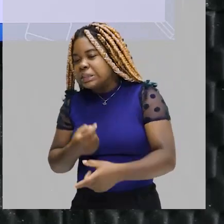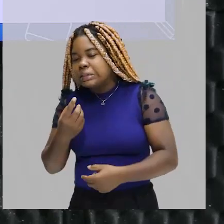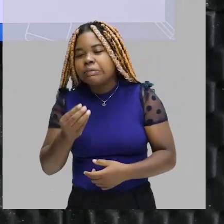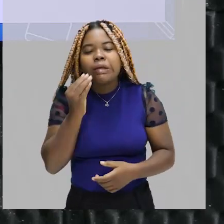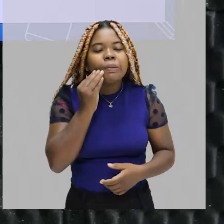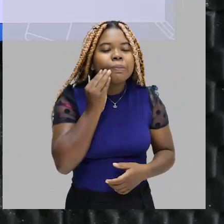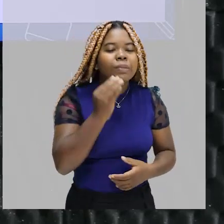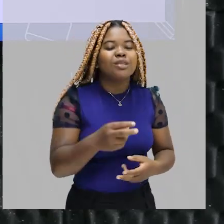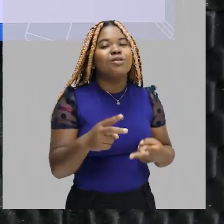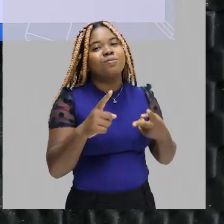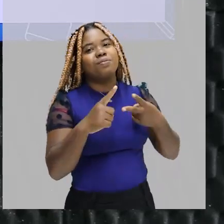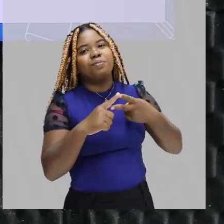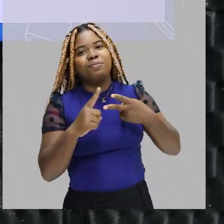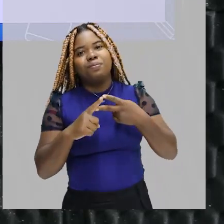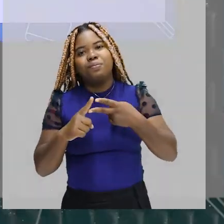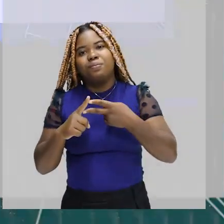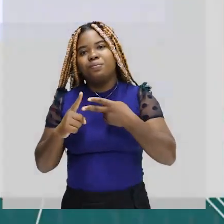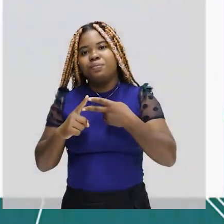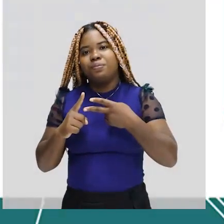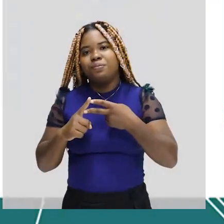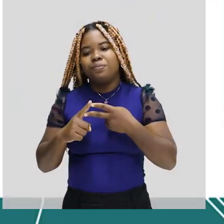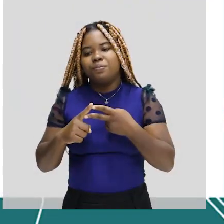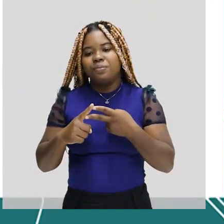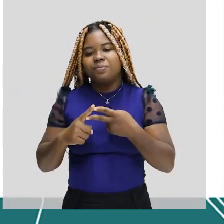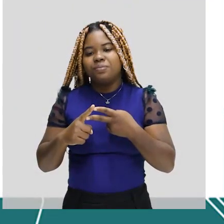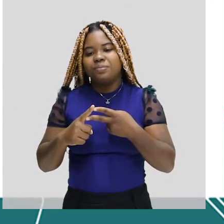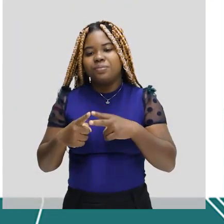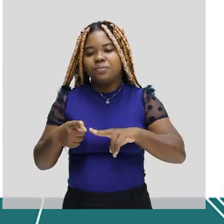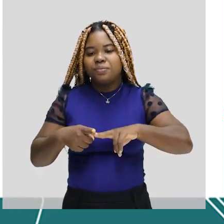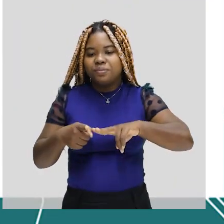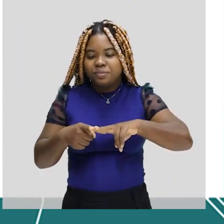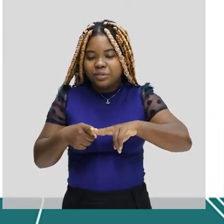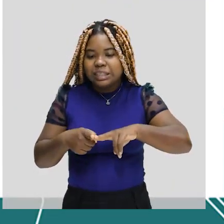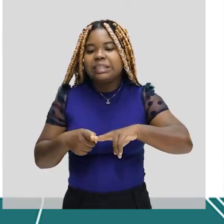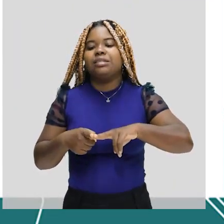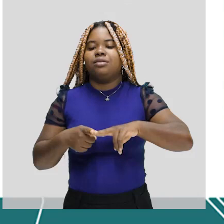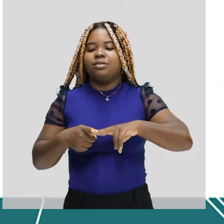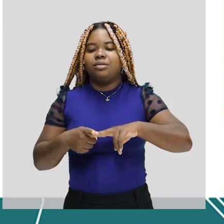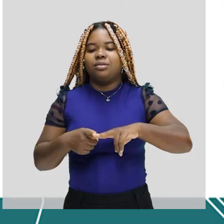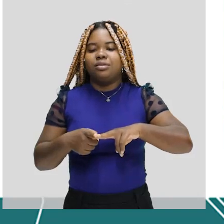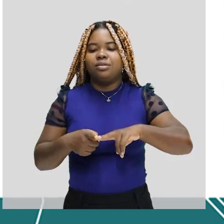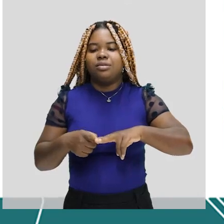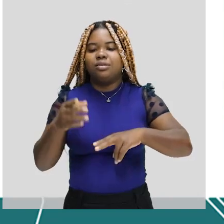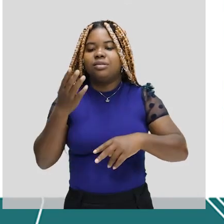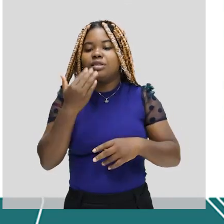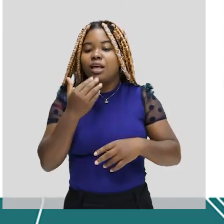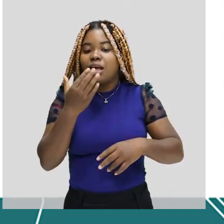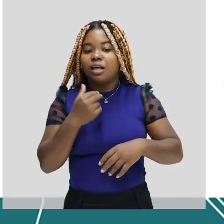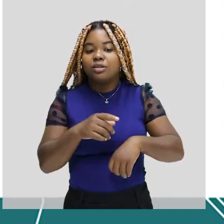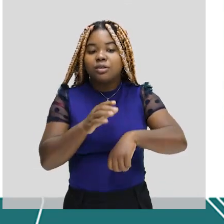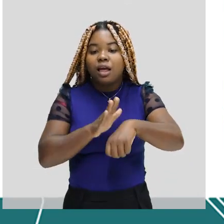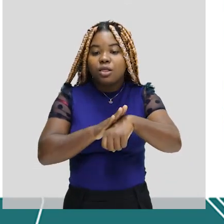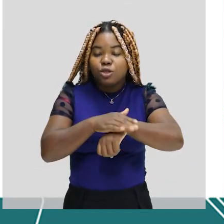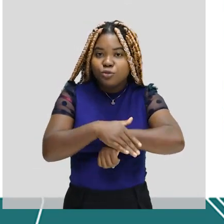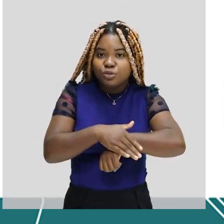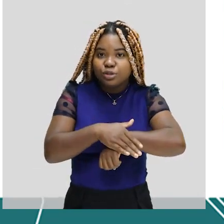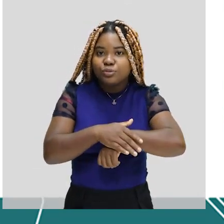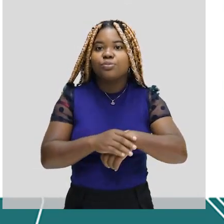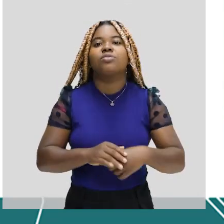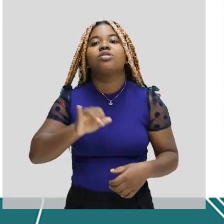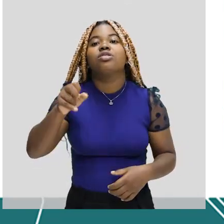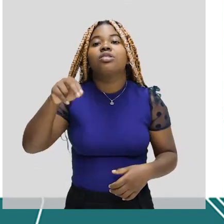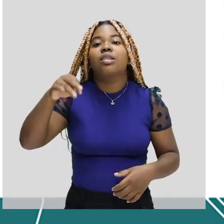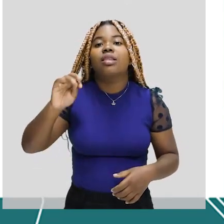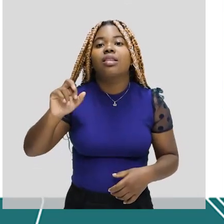perceba que em todos os exemplos, o advérbio de frequência, ele complementa a ideia que está sendo apresentada pela ação,